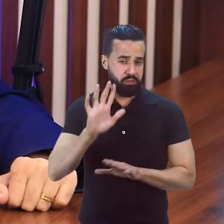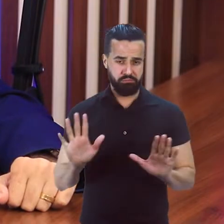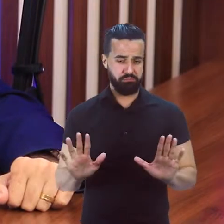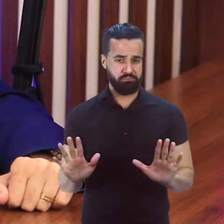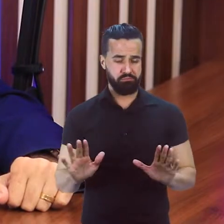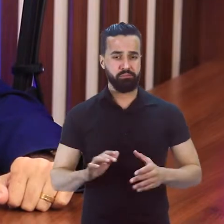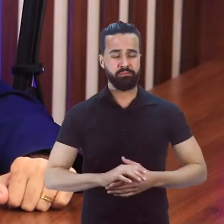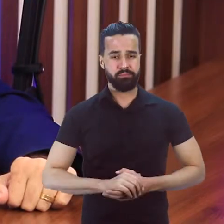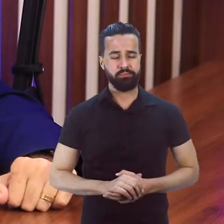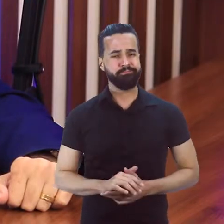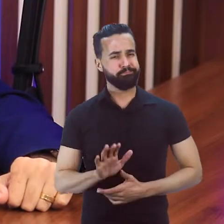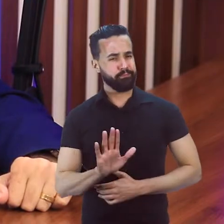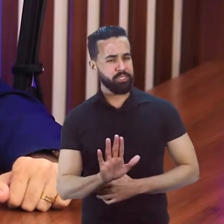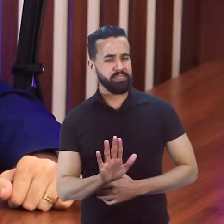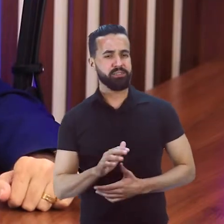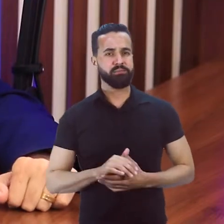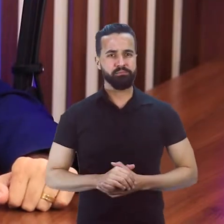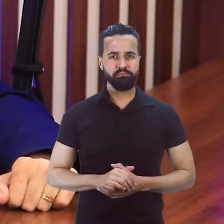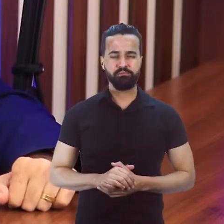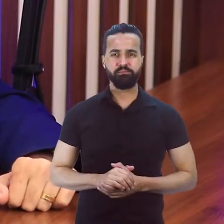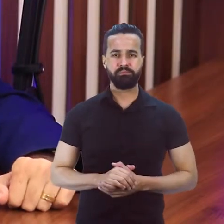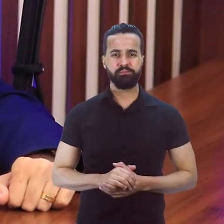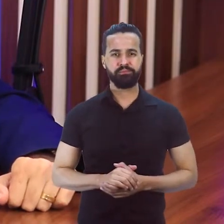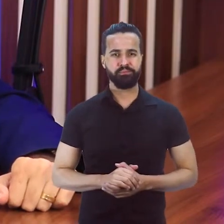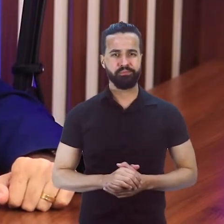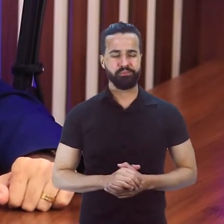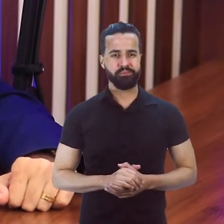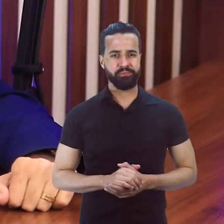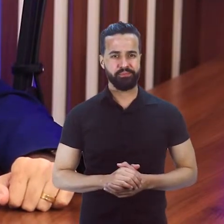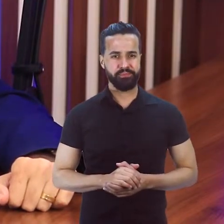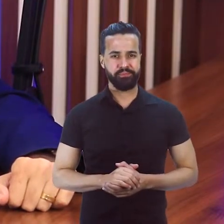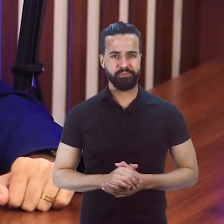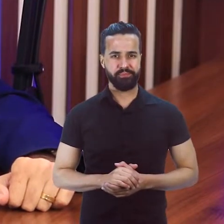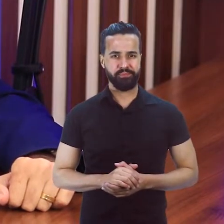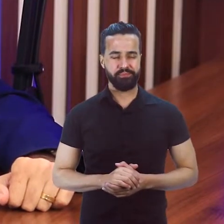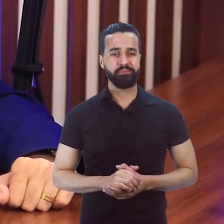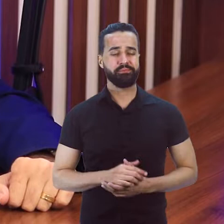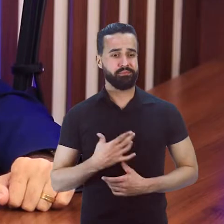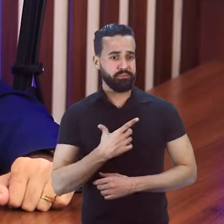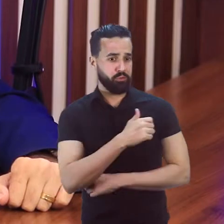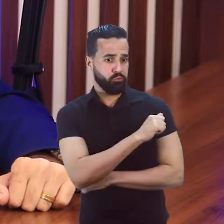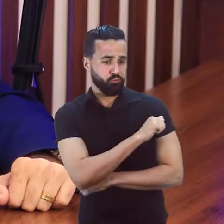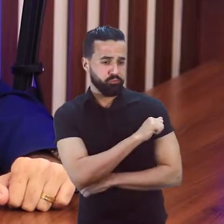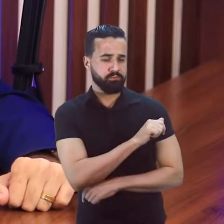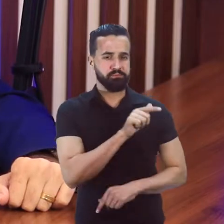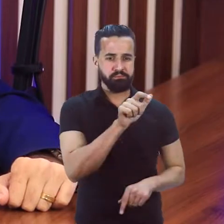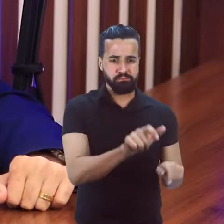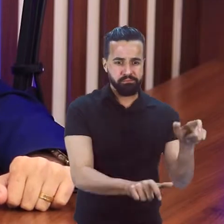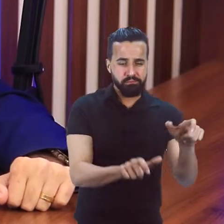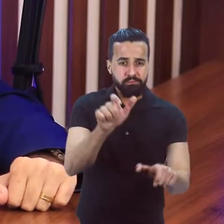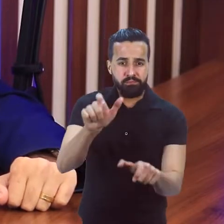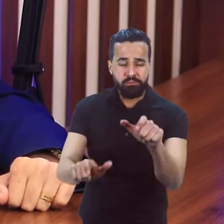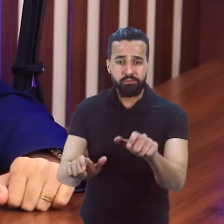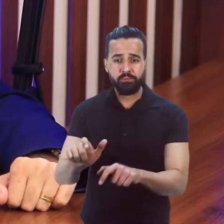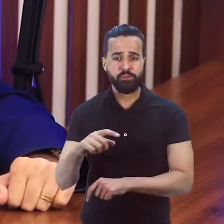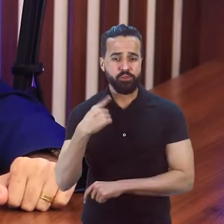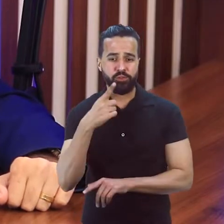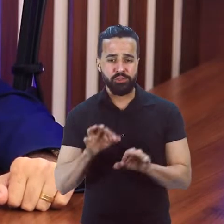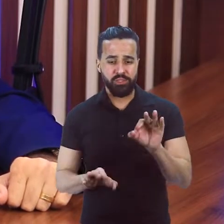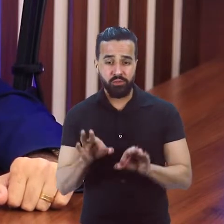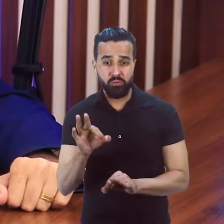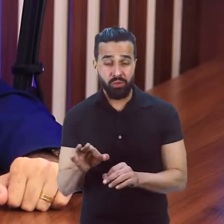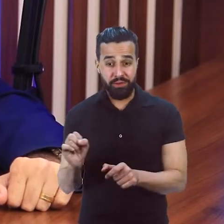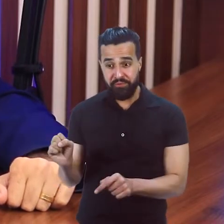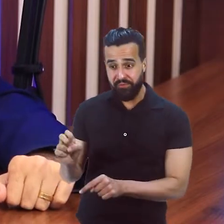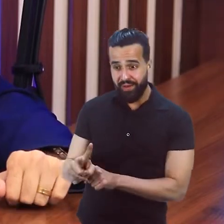E aí, rapaz, muitos estudantes de direito, né, para poucas vagas de estágio